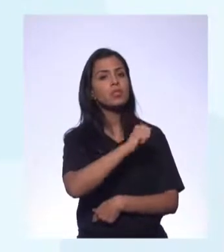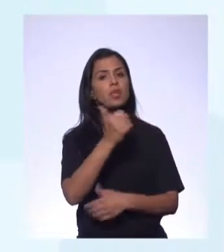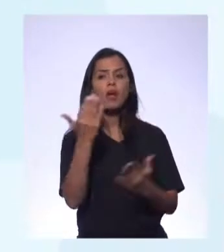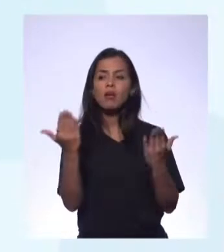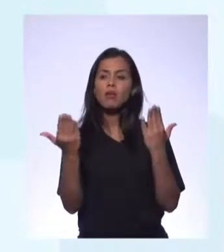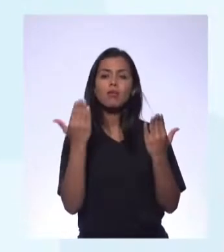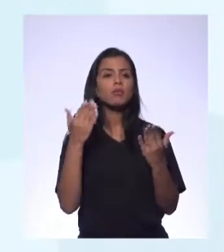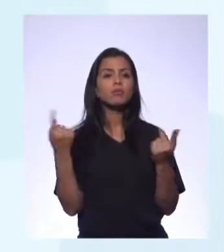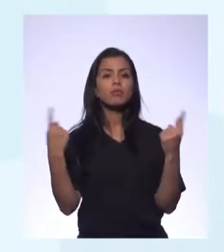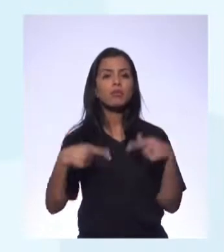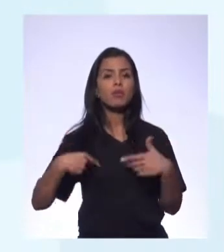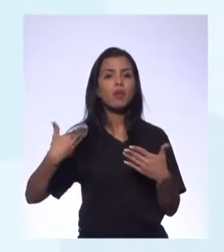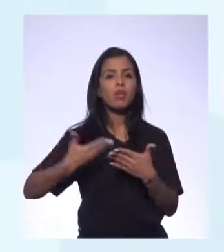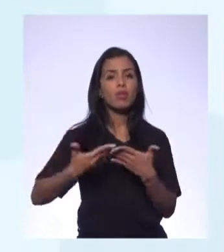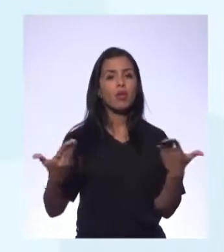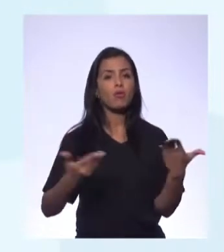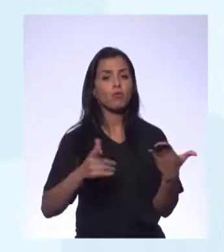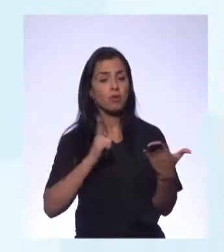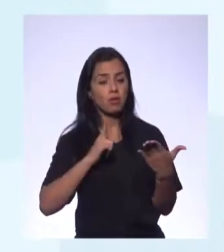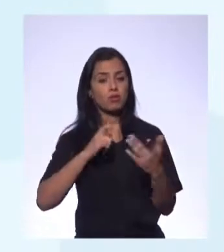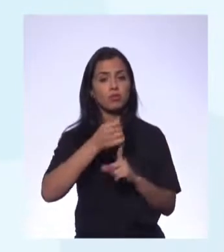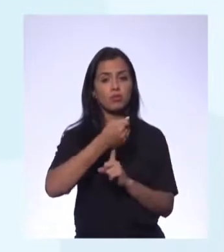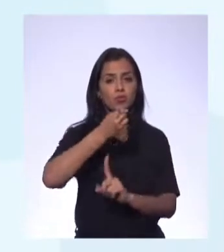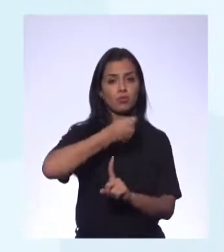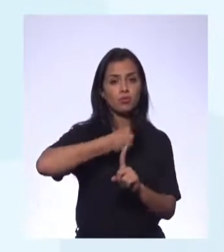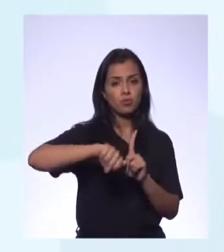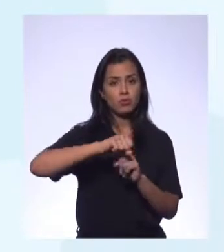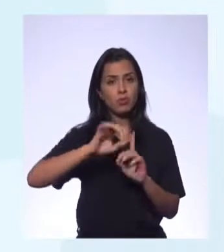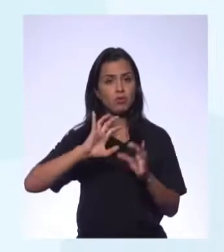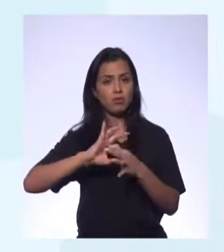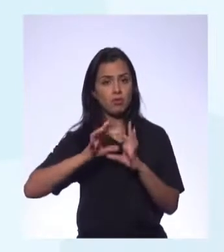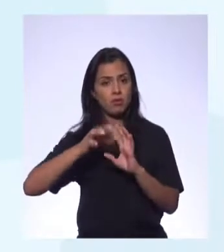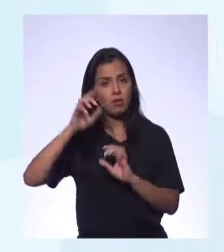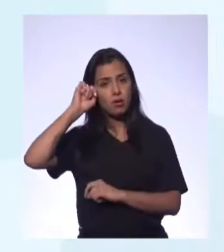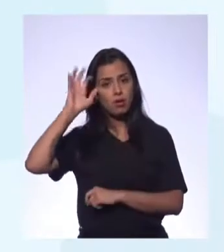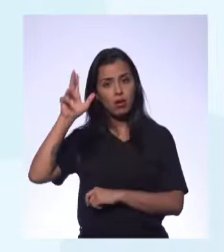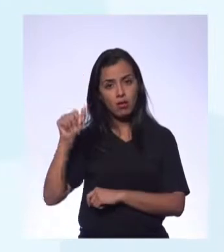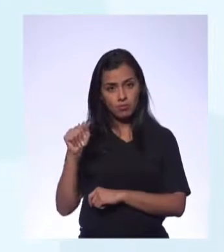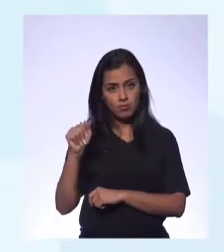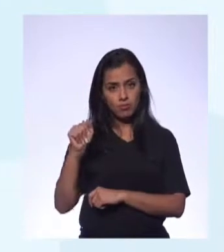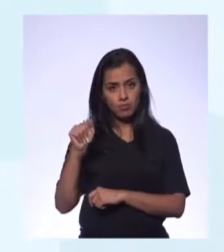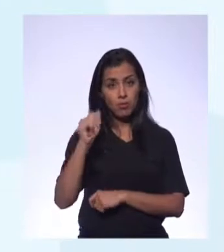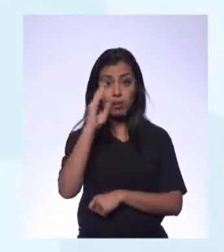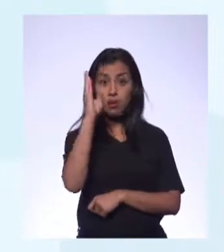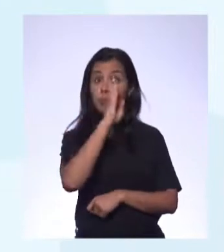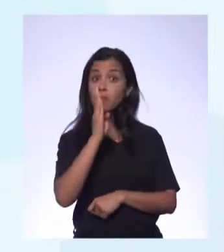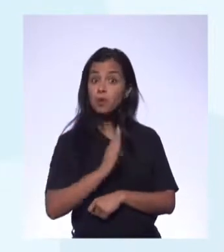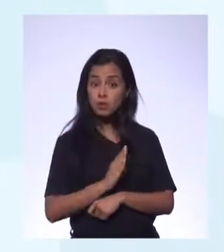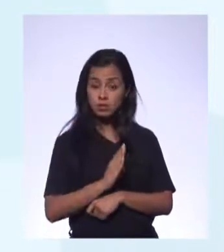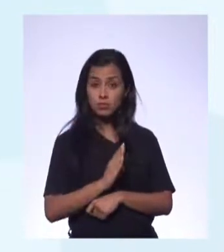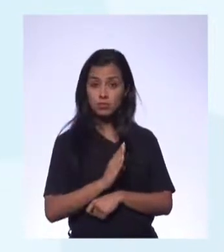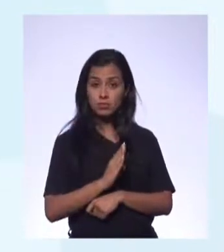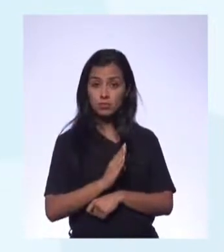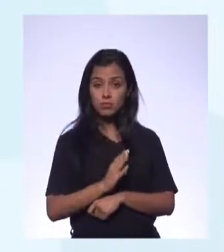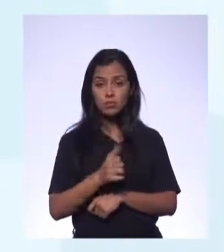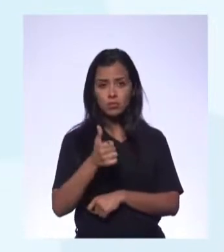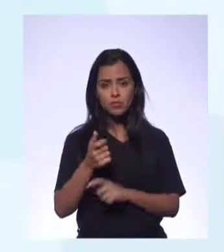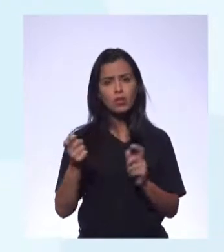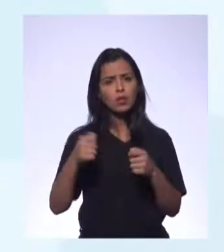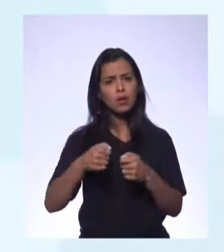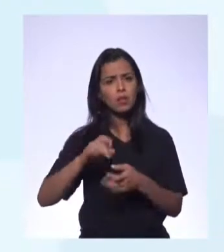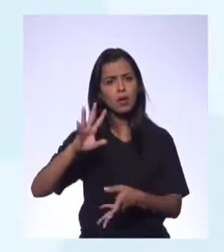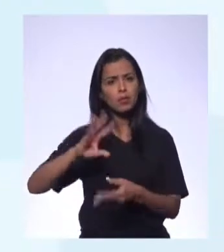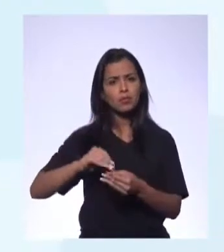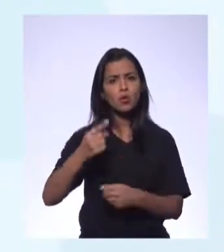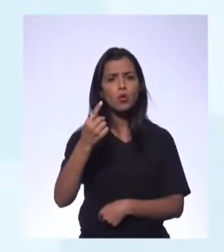atuais desafios econômicos e sociais entre o continente africano e o Brasil? Vocês podem até resumir tudo